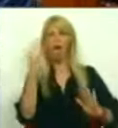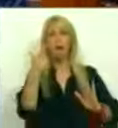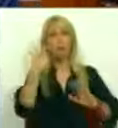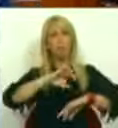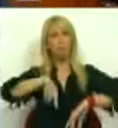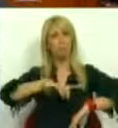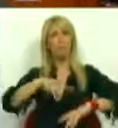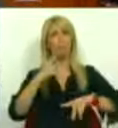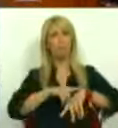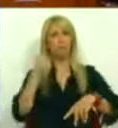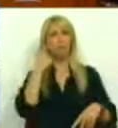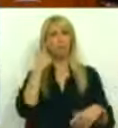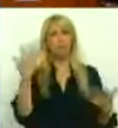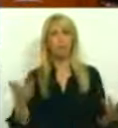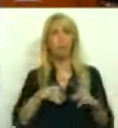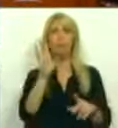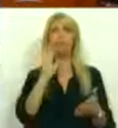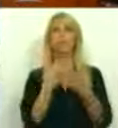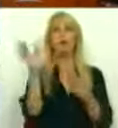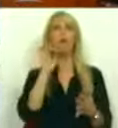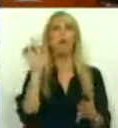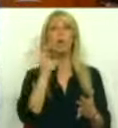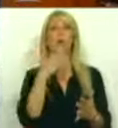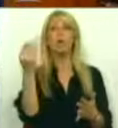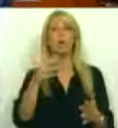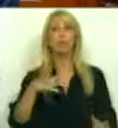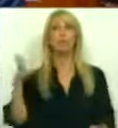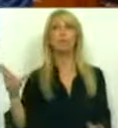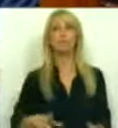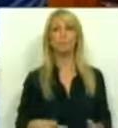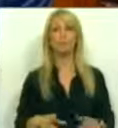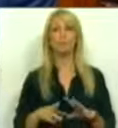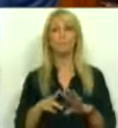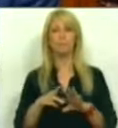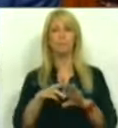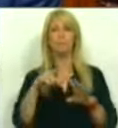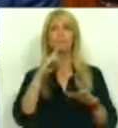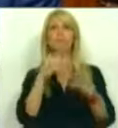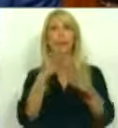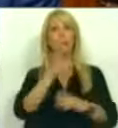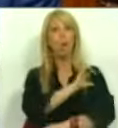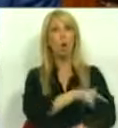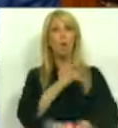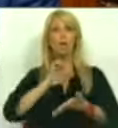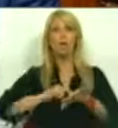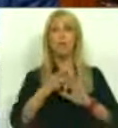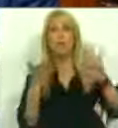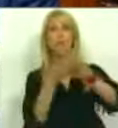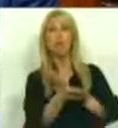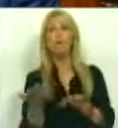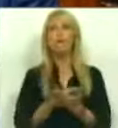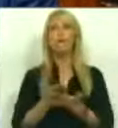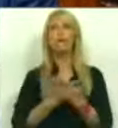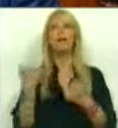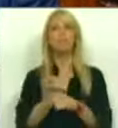na formação e qualificação dos jovens portugueses para os dotar das competências necessárias para ingressar no mercado de trabalho e